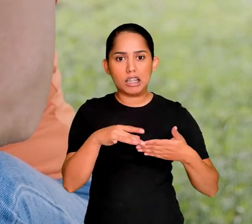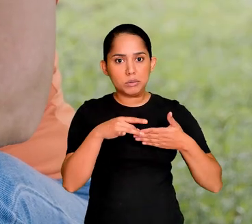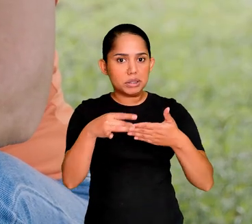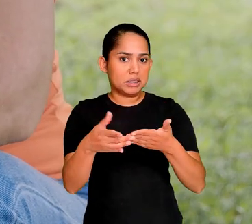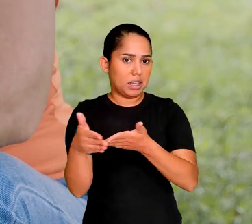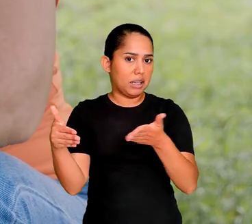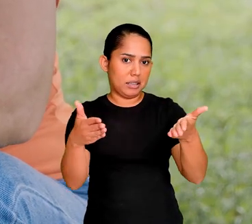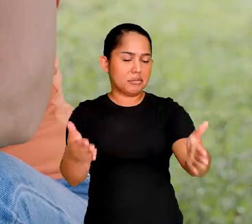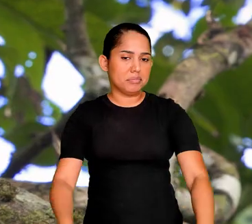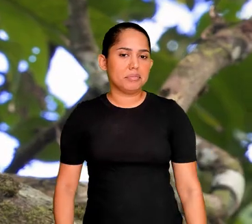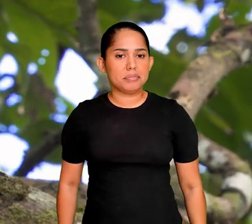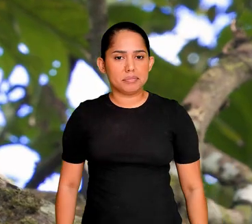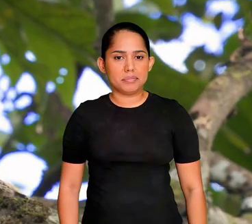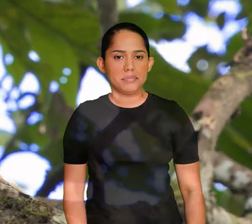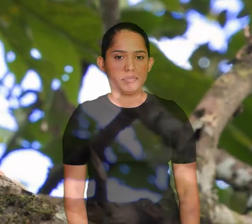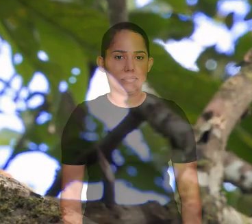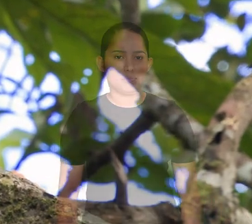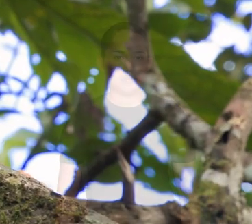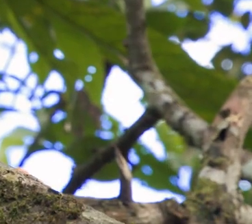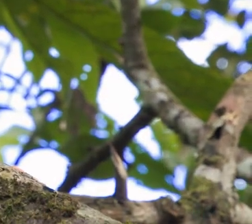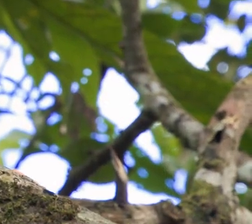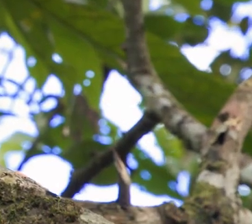seguir esse rumo.